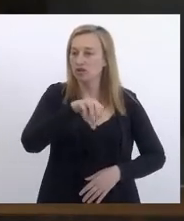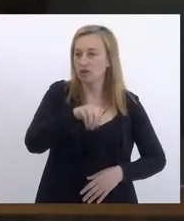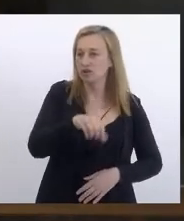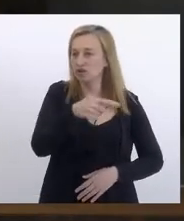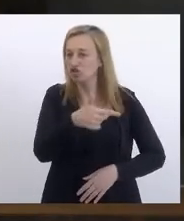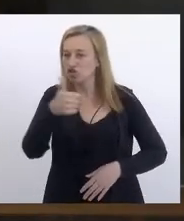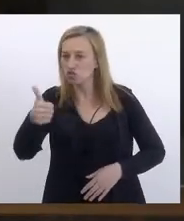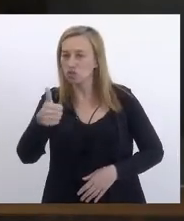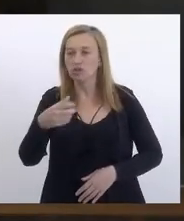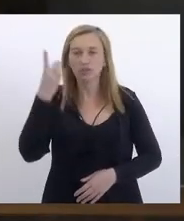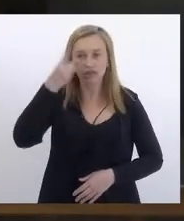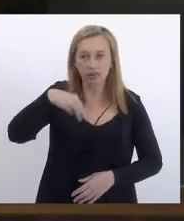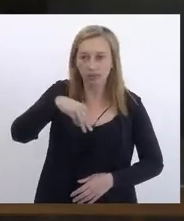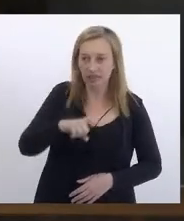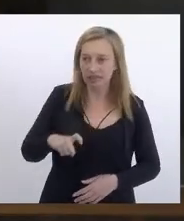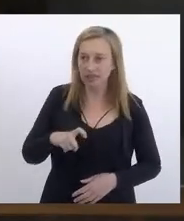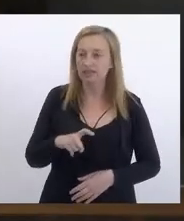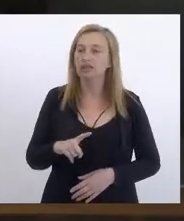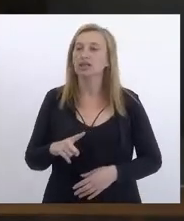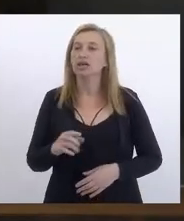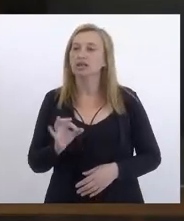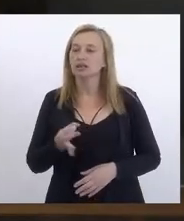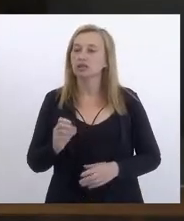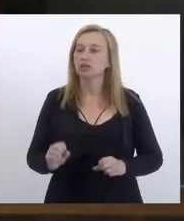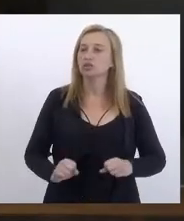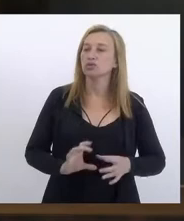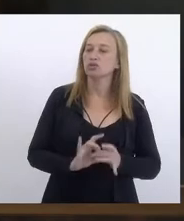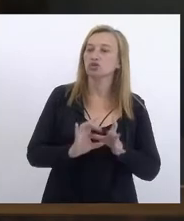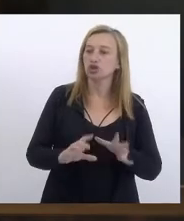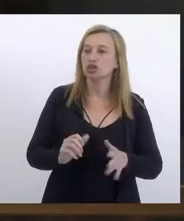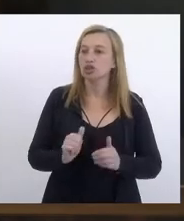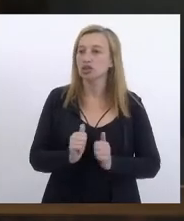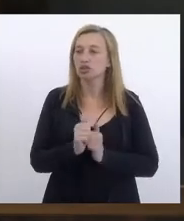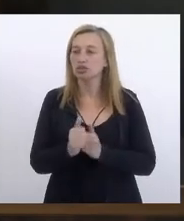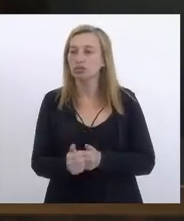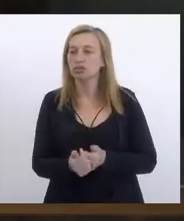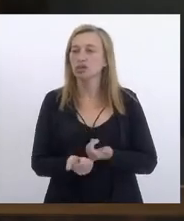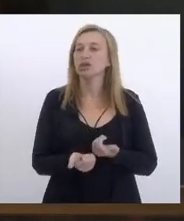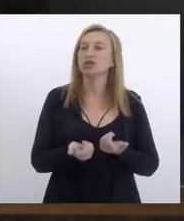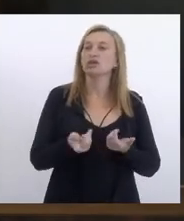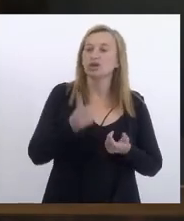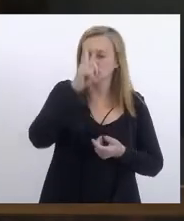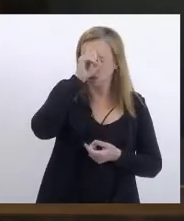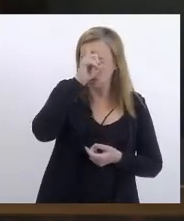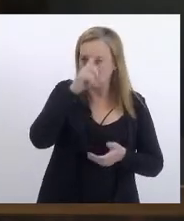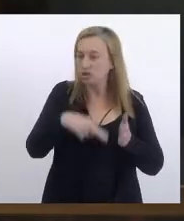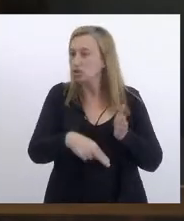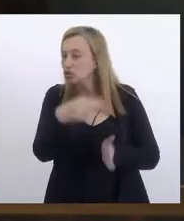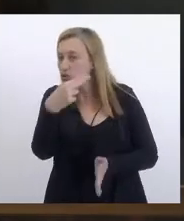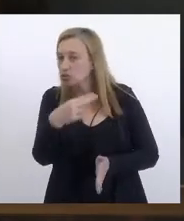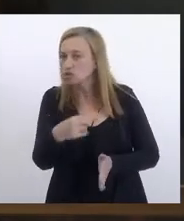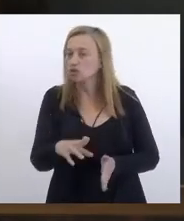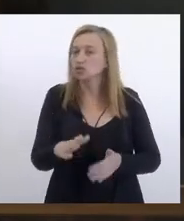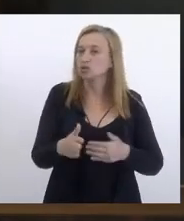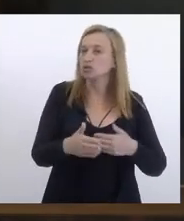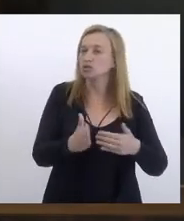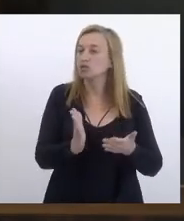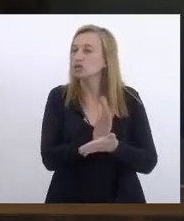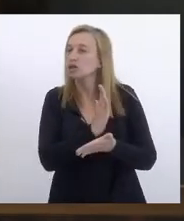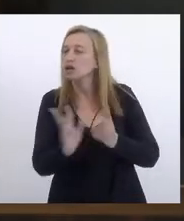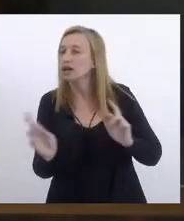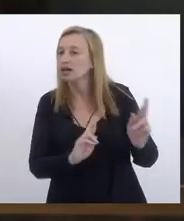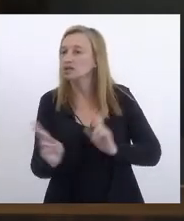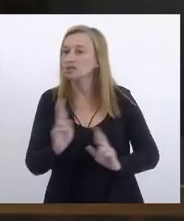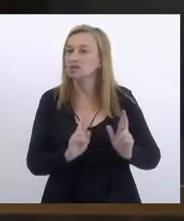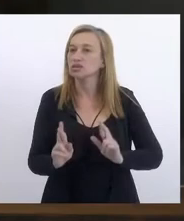deputado Max, que dispõe sobre a garantia do direito de acompanhante aos pacientes submetidos a cirurgias ou procedimentos relacionados